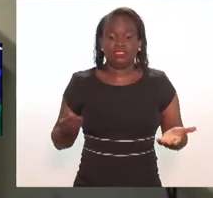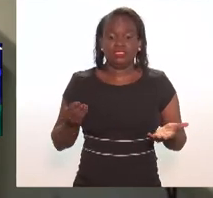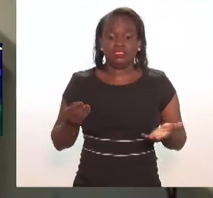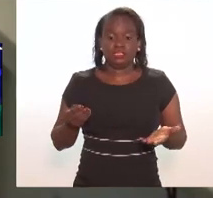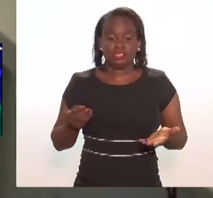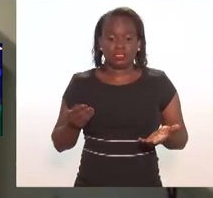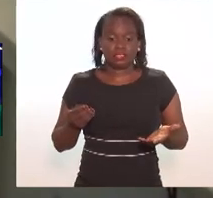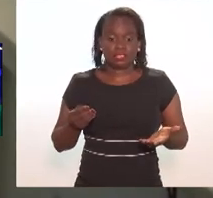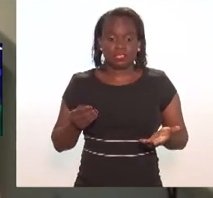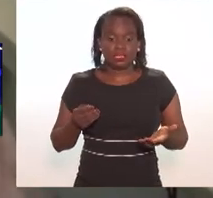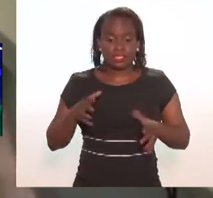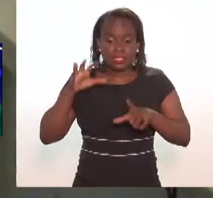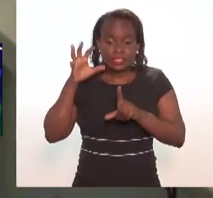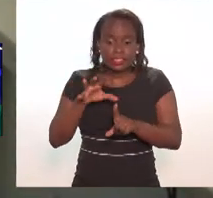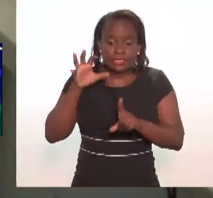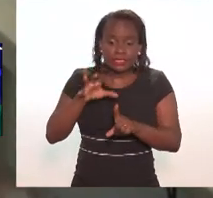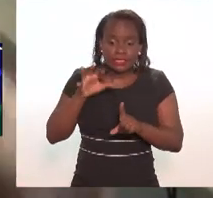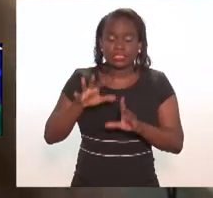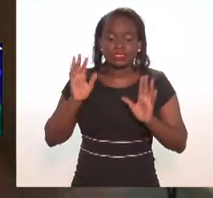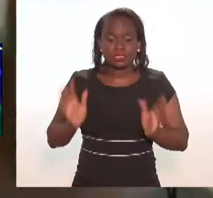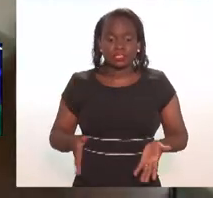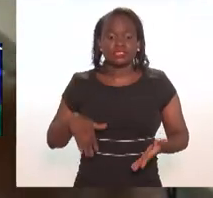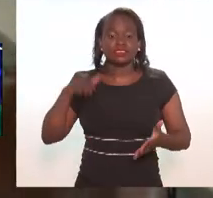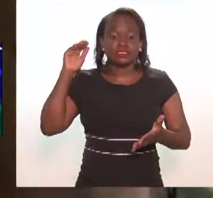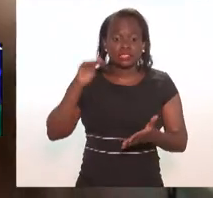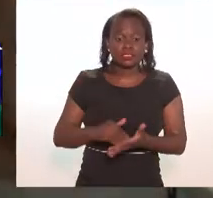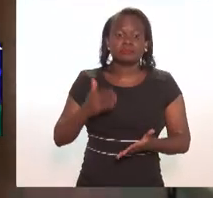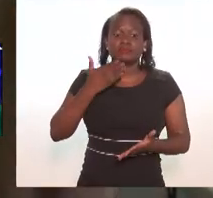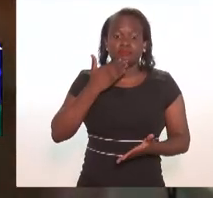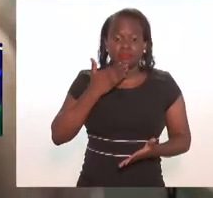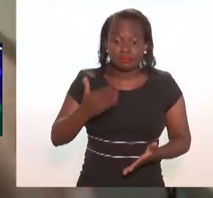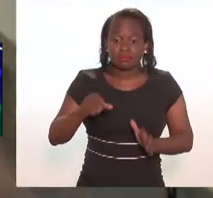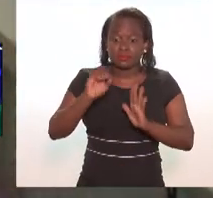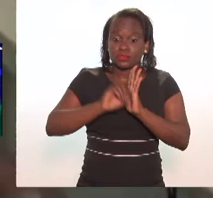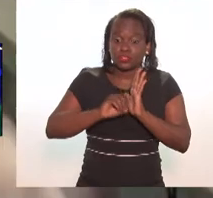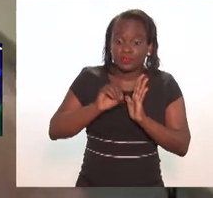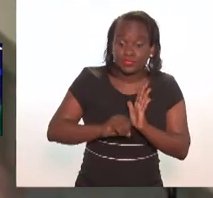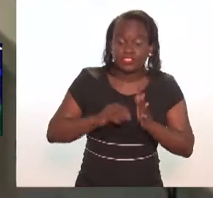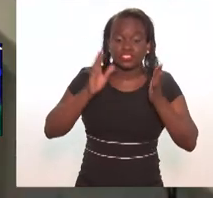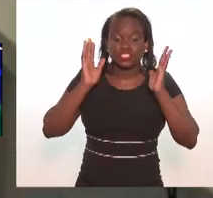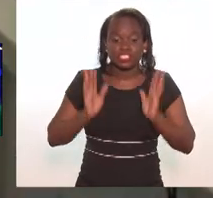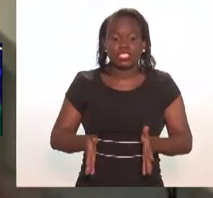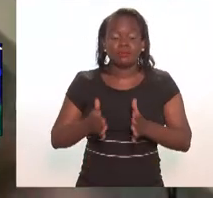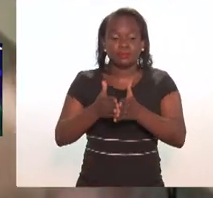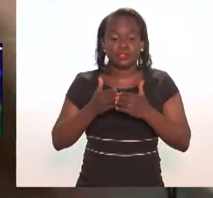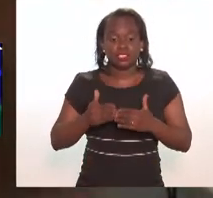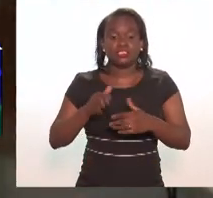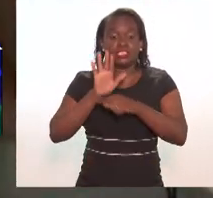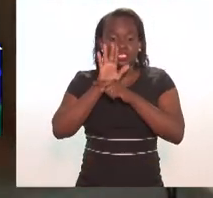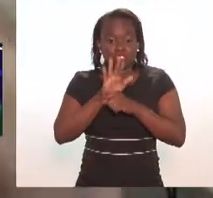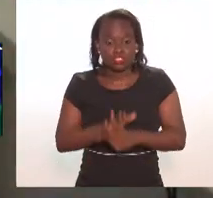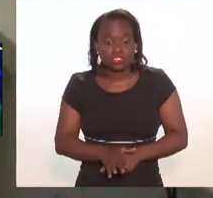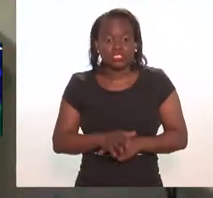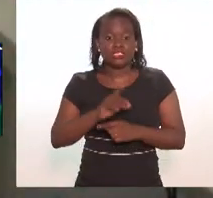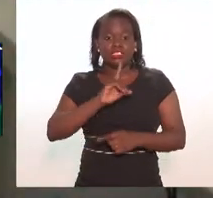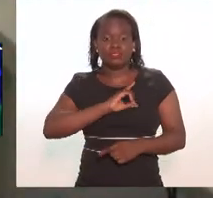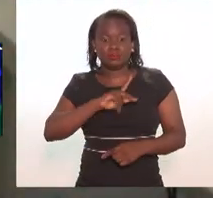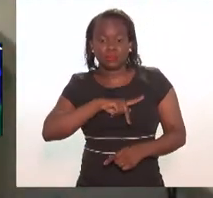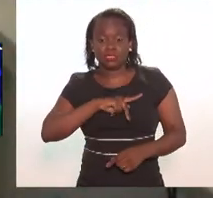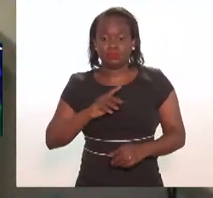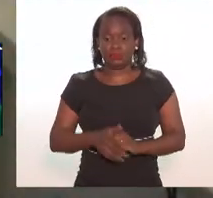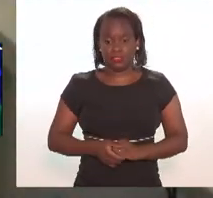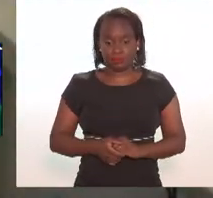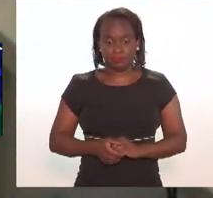de pressão fizemos, até pedir por ofício ajuda à Defensoria